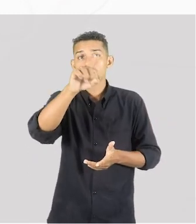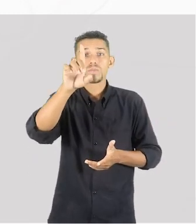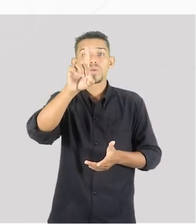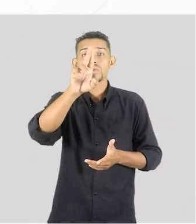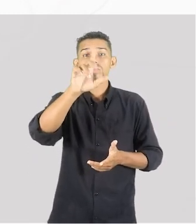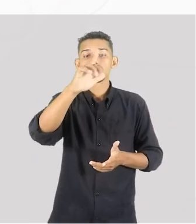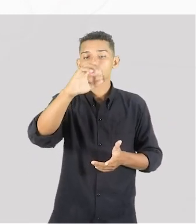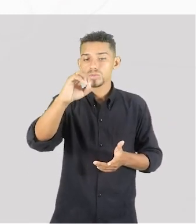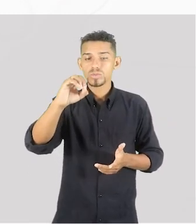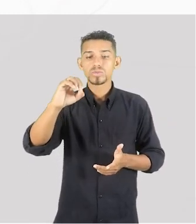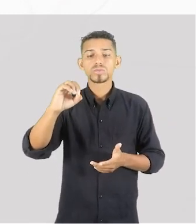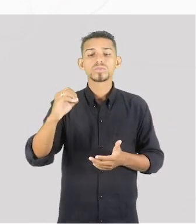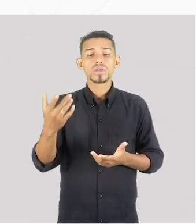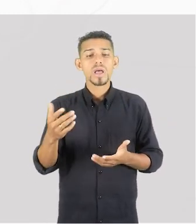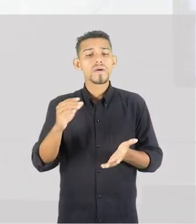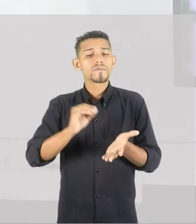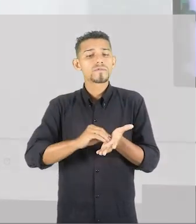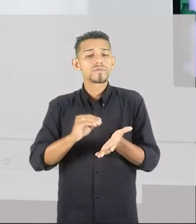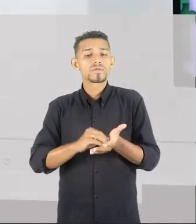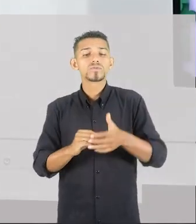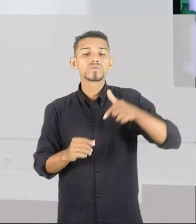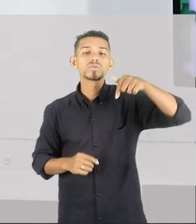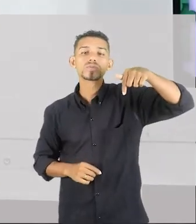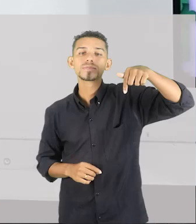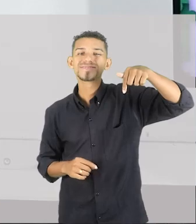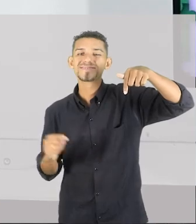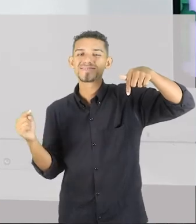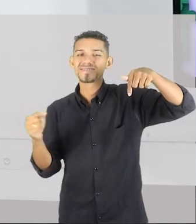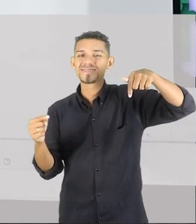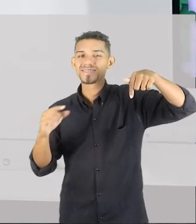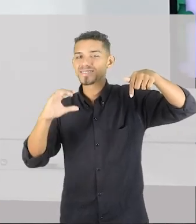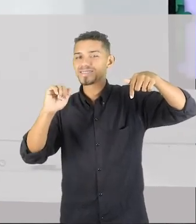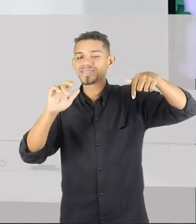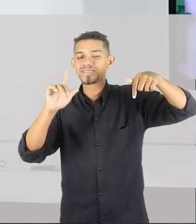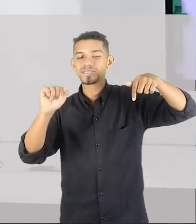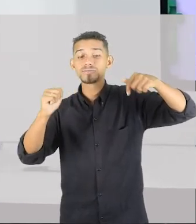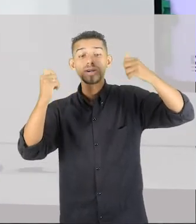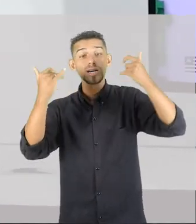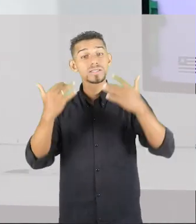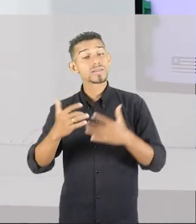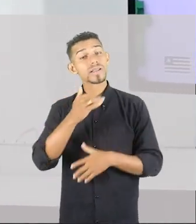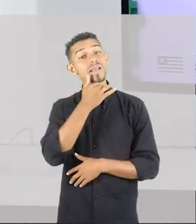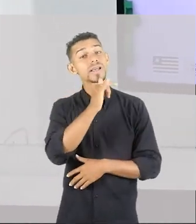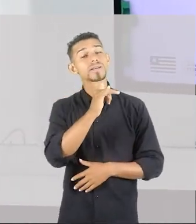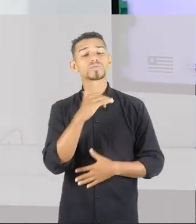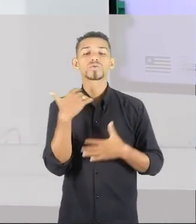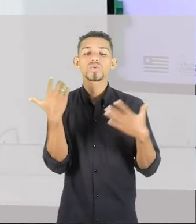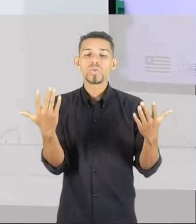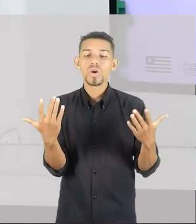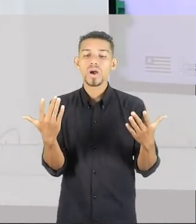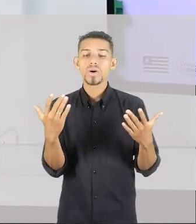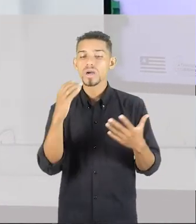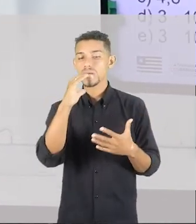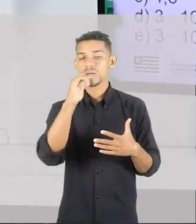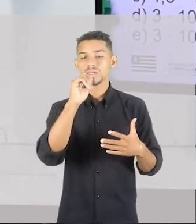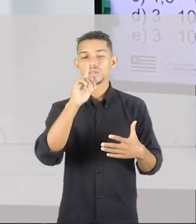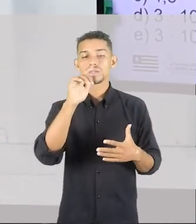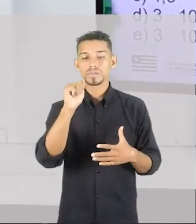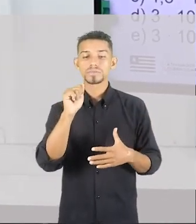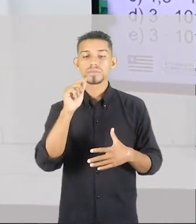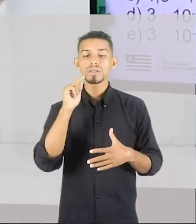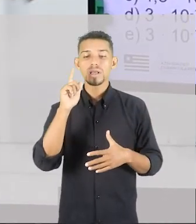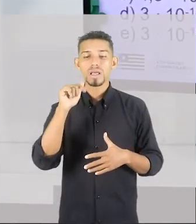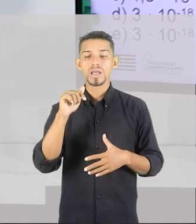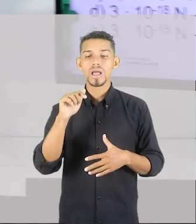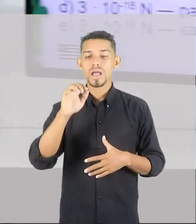mas faltou a carga, né? Só que ele disse que era um elétron. Qual é a carga de um elétron? É a carga